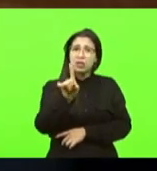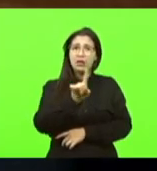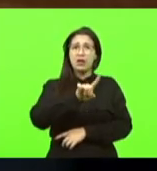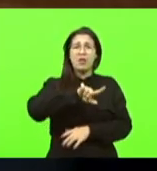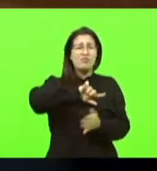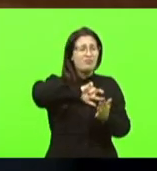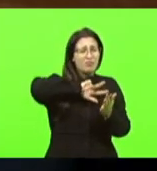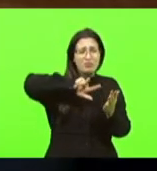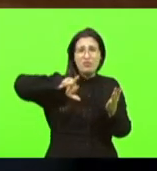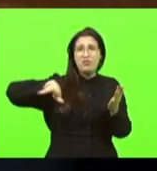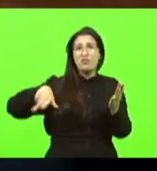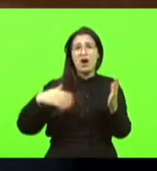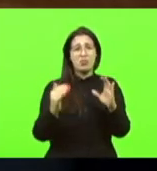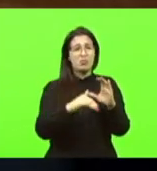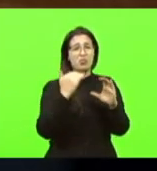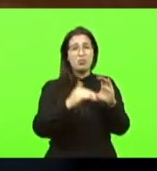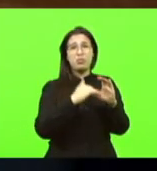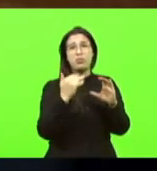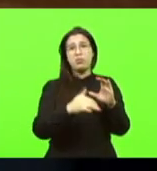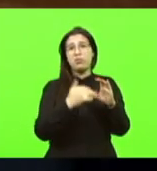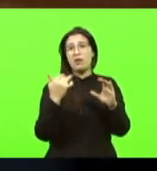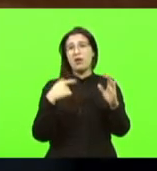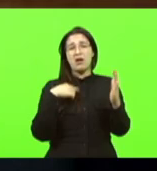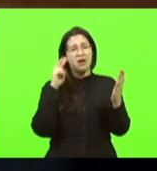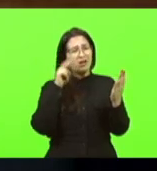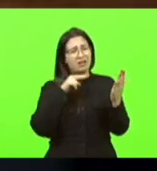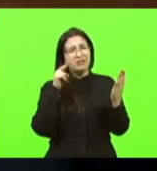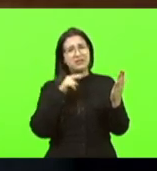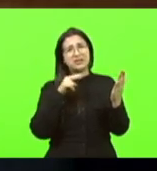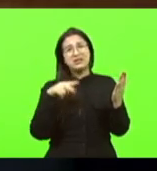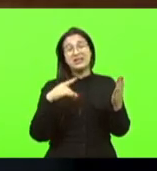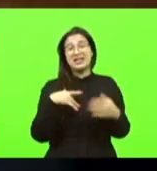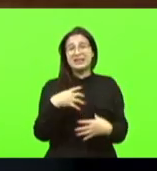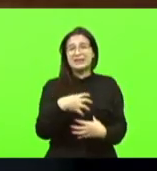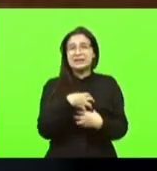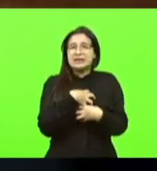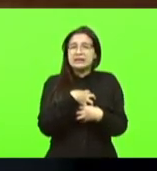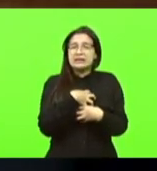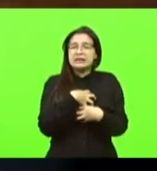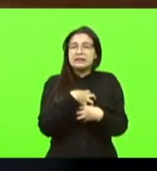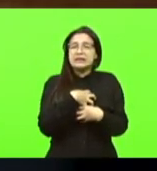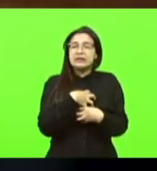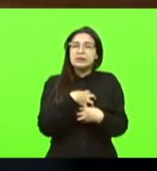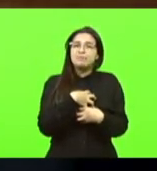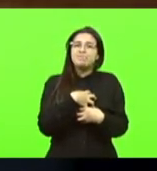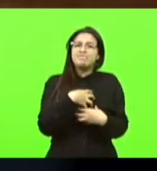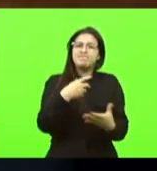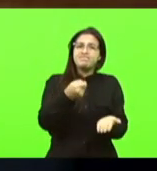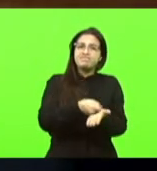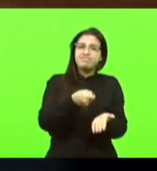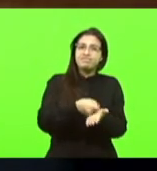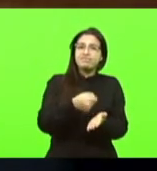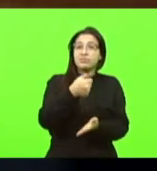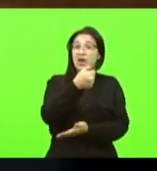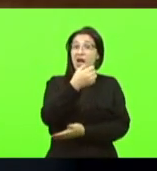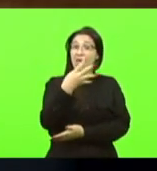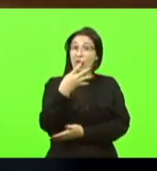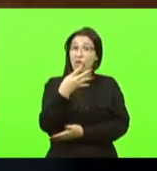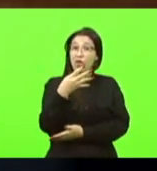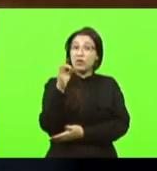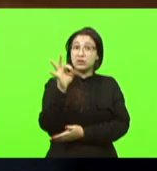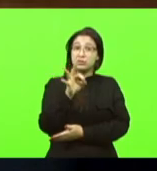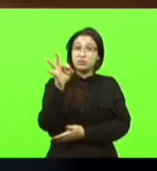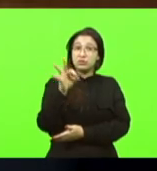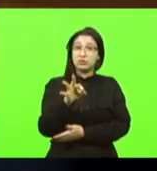registros que eu recebi me sensibiliza muito a cobrança dos 14 por cento dos